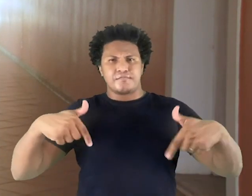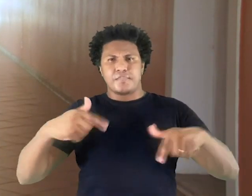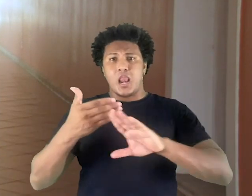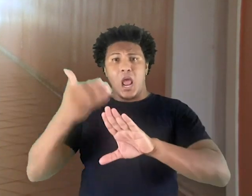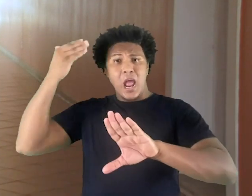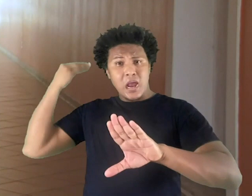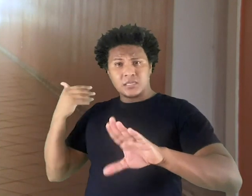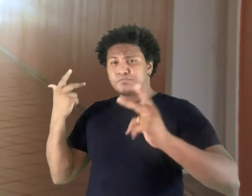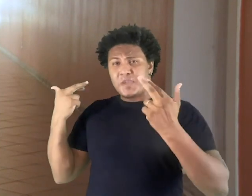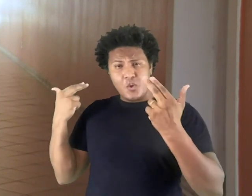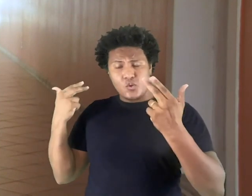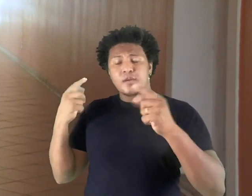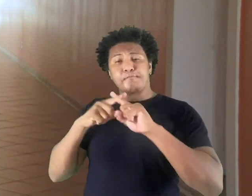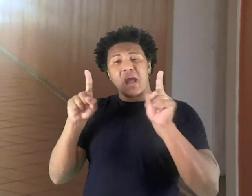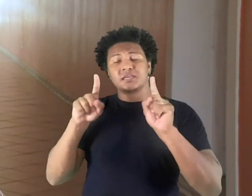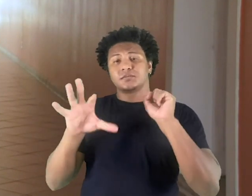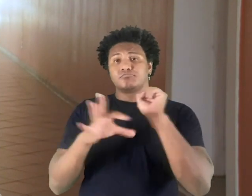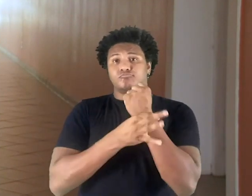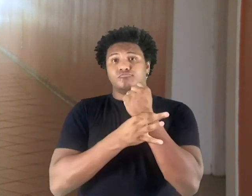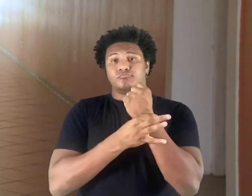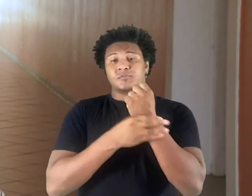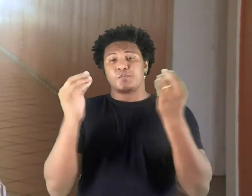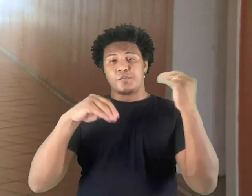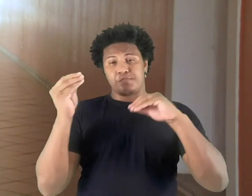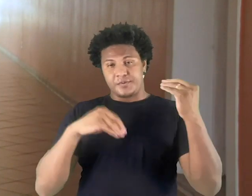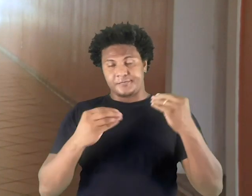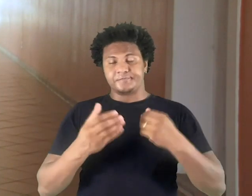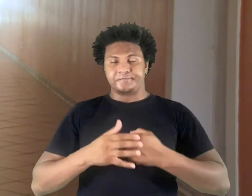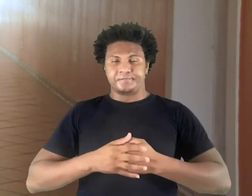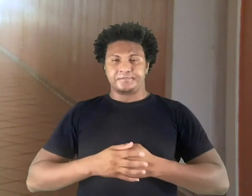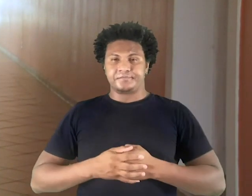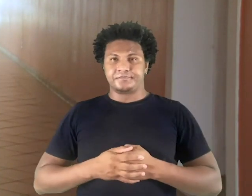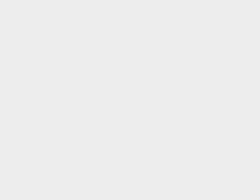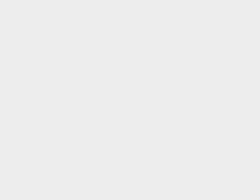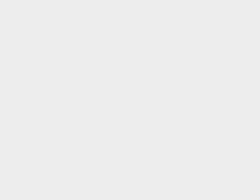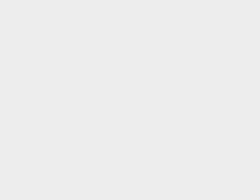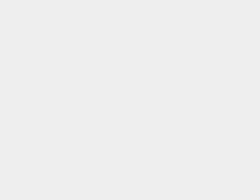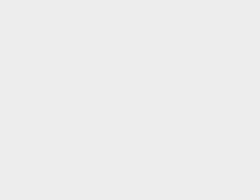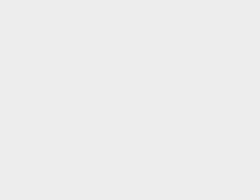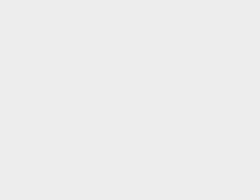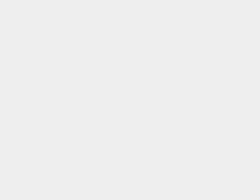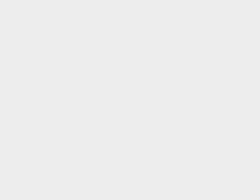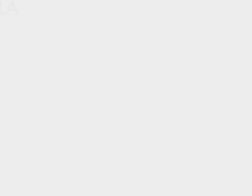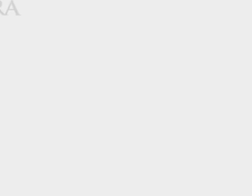com o acréscimo desses cuidados adicionais que temos que ter ainda por algum tempo, pelo menos.